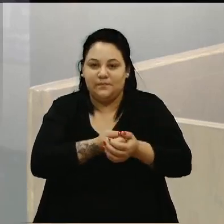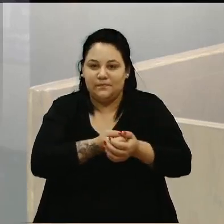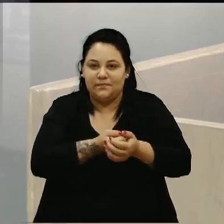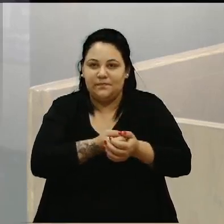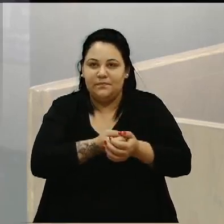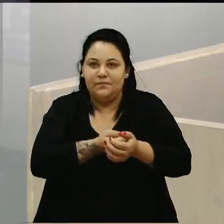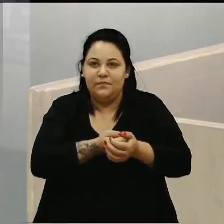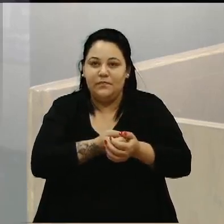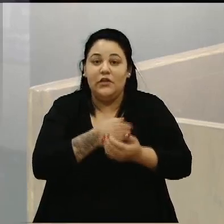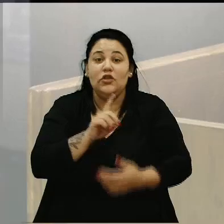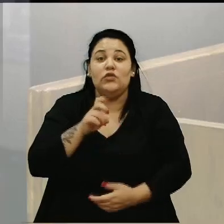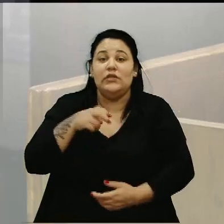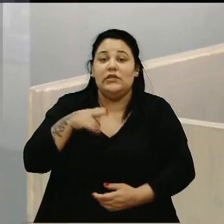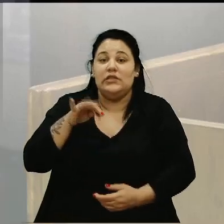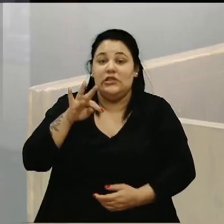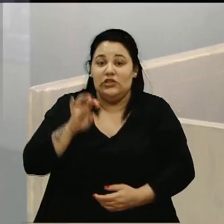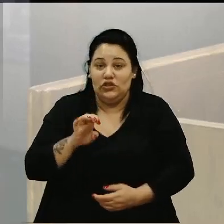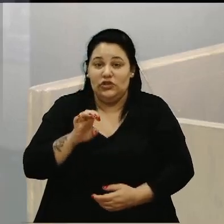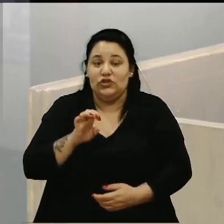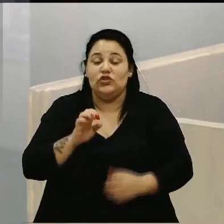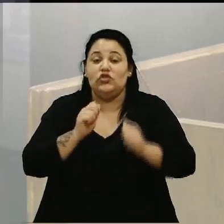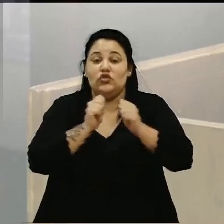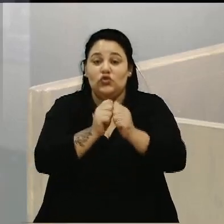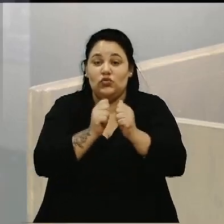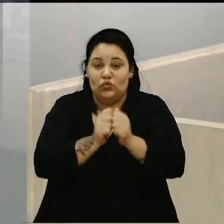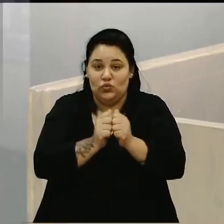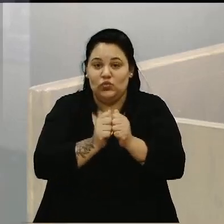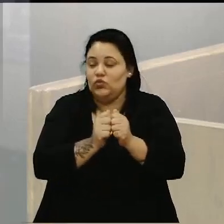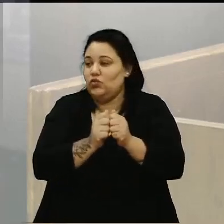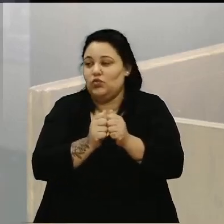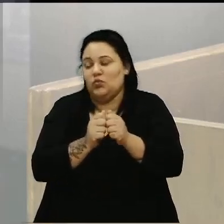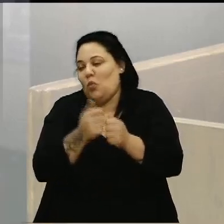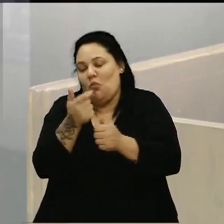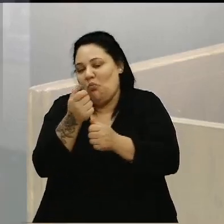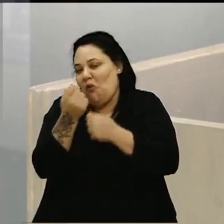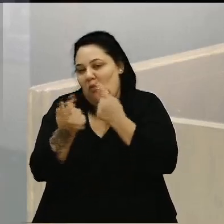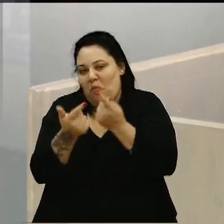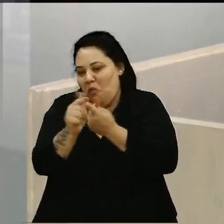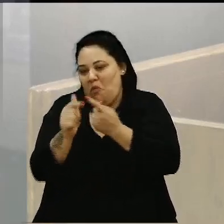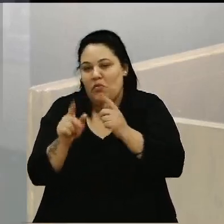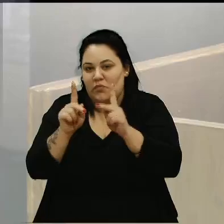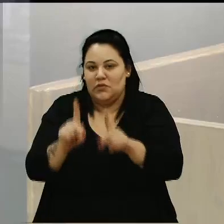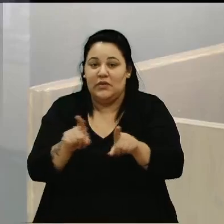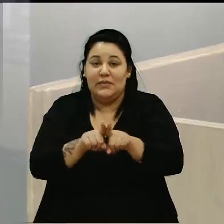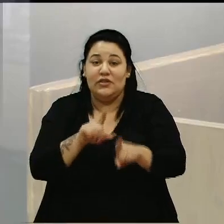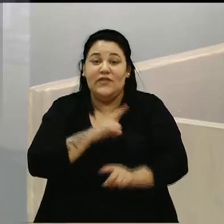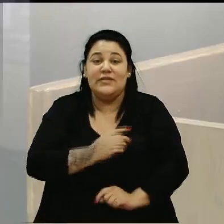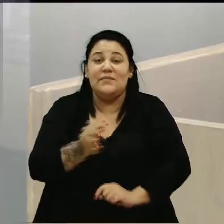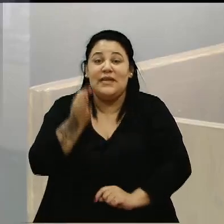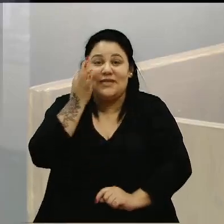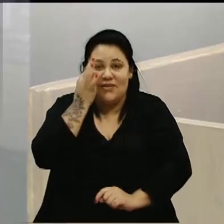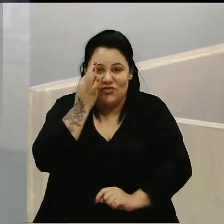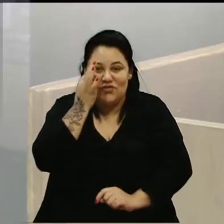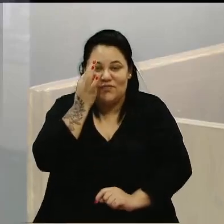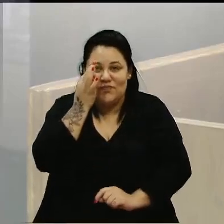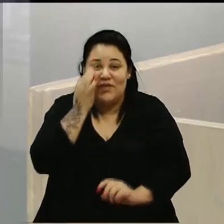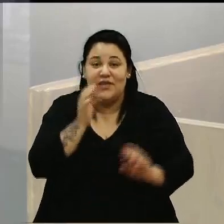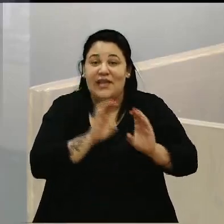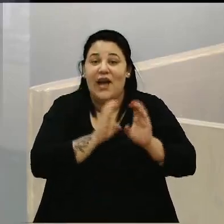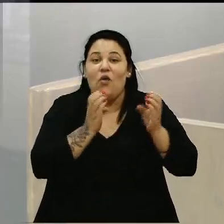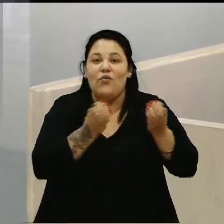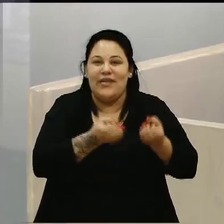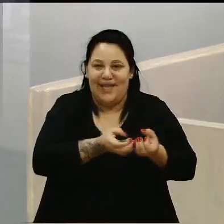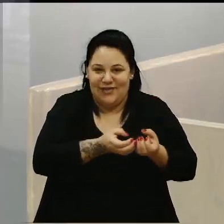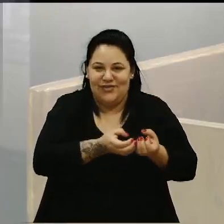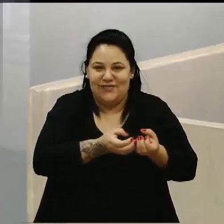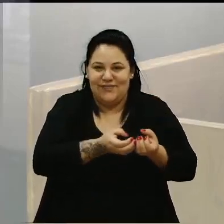o DENIT, através do superintendente ou de alguma outra pessoa, estivesse presente naquela comunidade